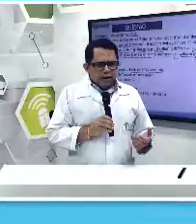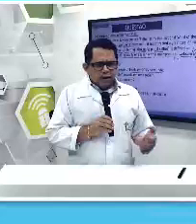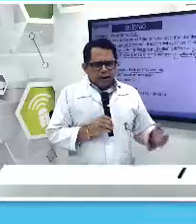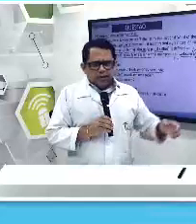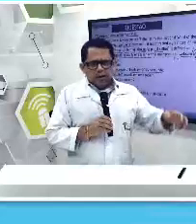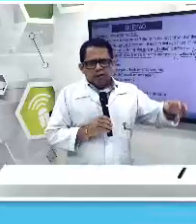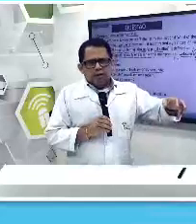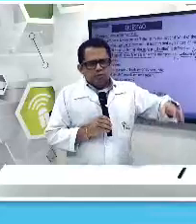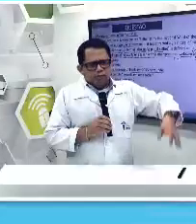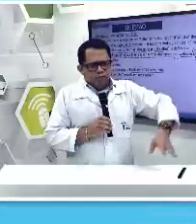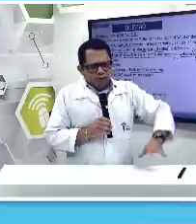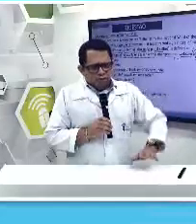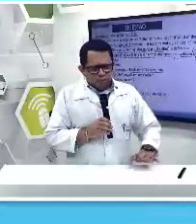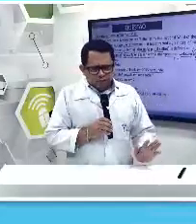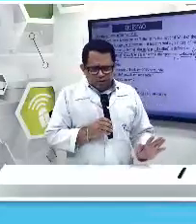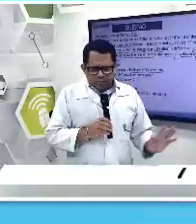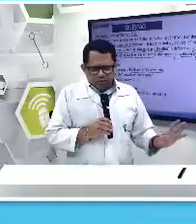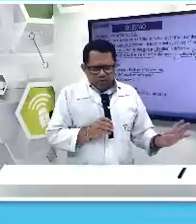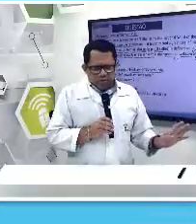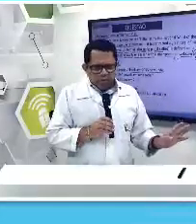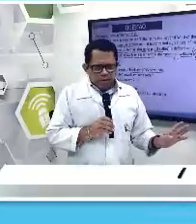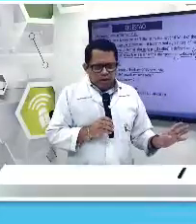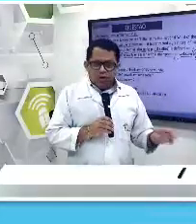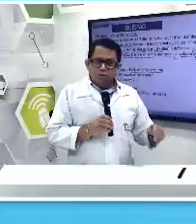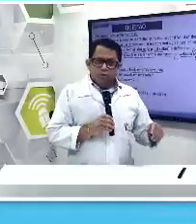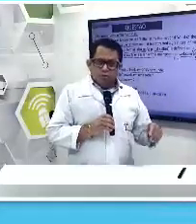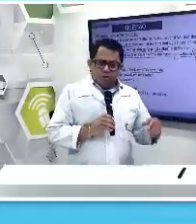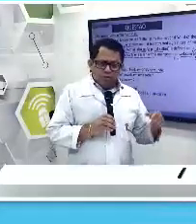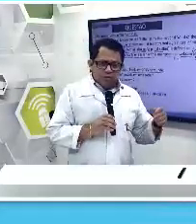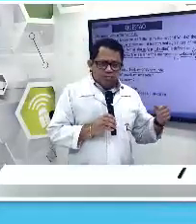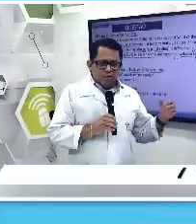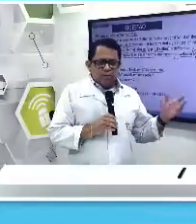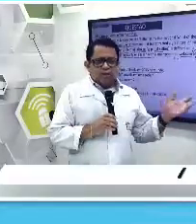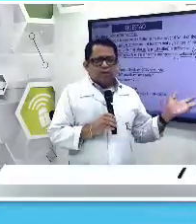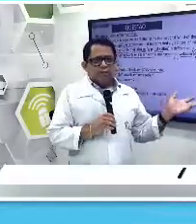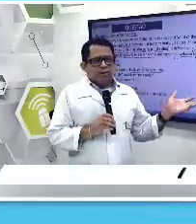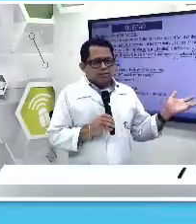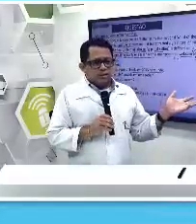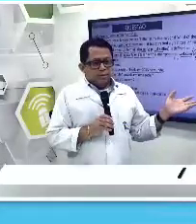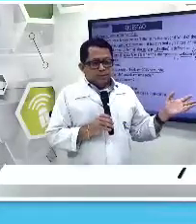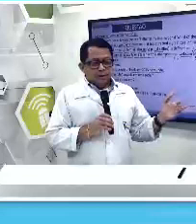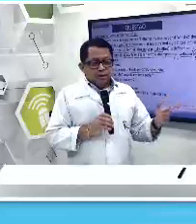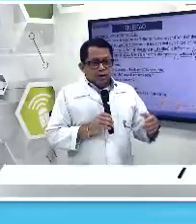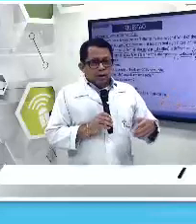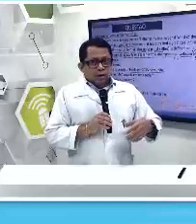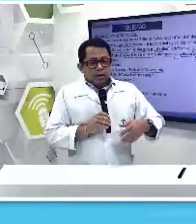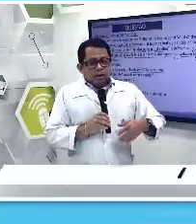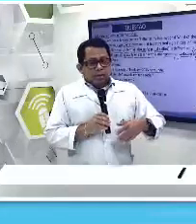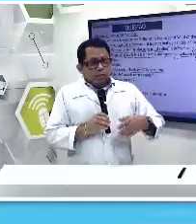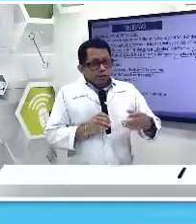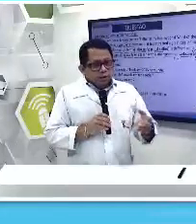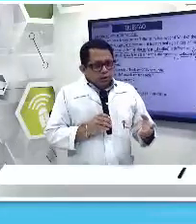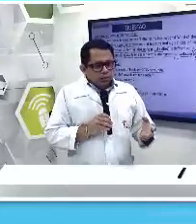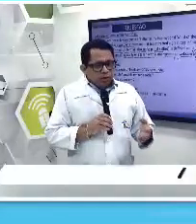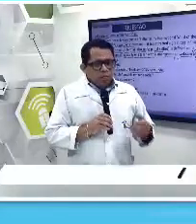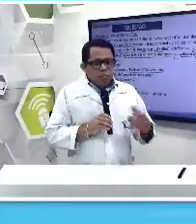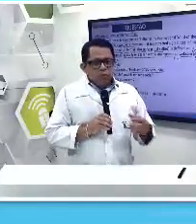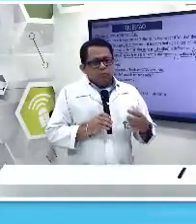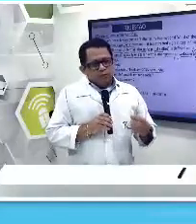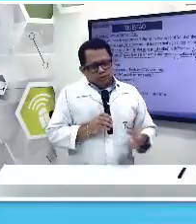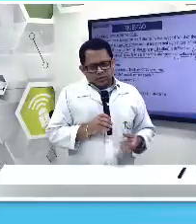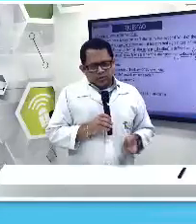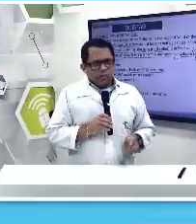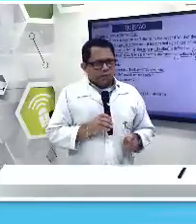e caiu lá na cratera do vulcão não sei se vocês acompanharam o outro infelizmente veio a falecer é por